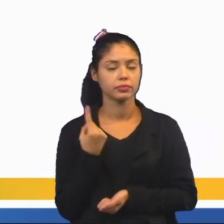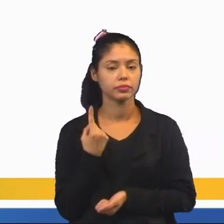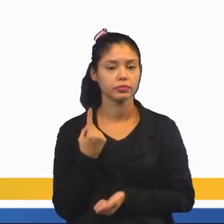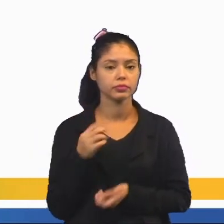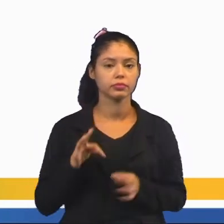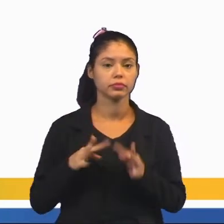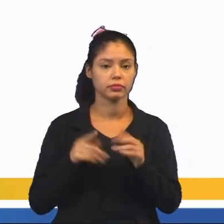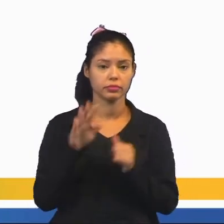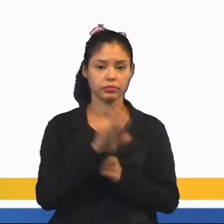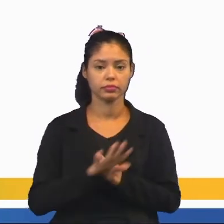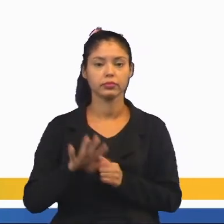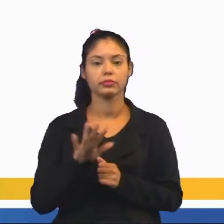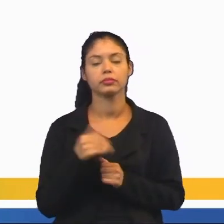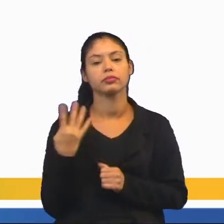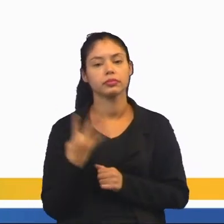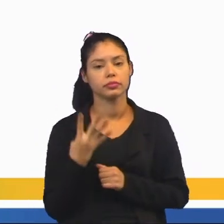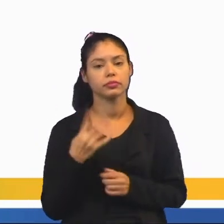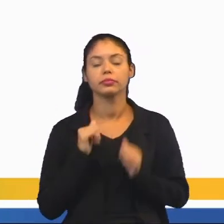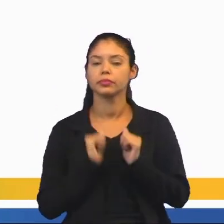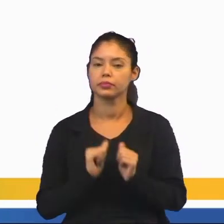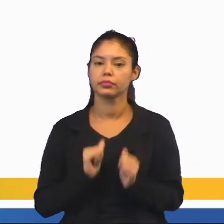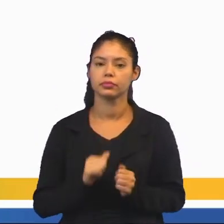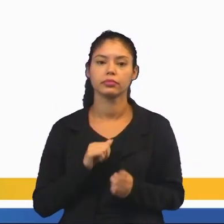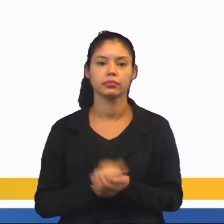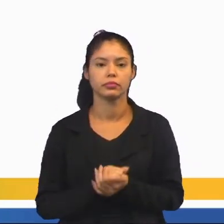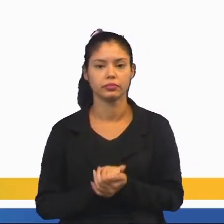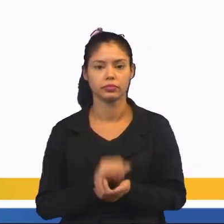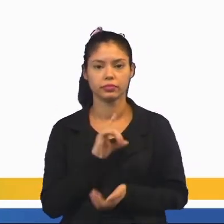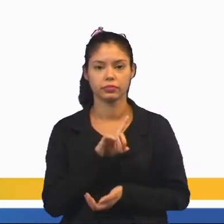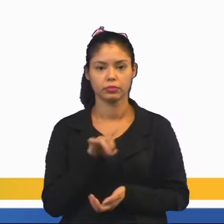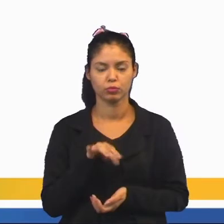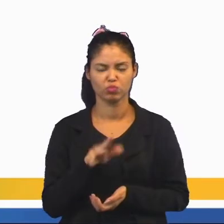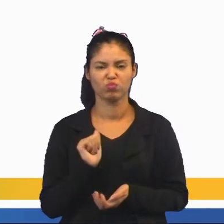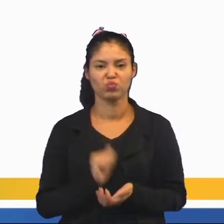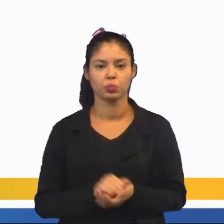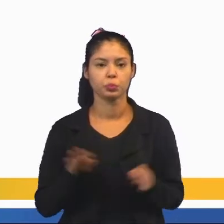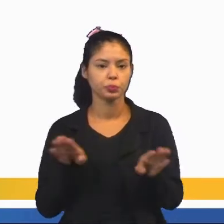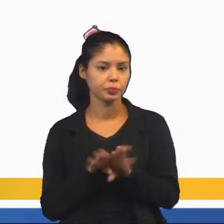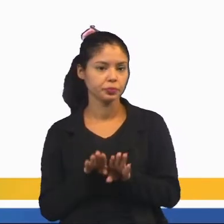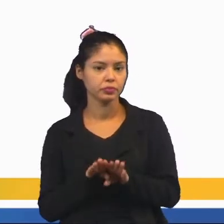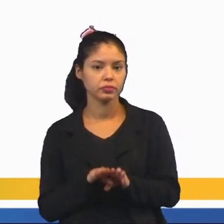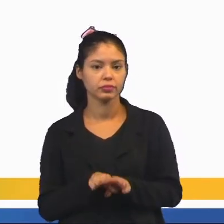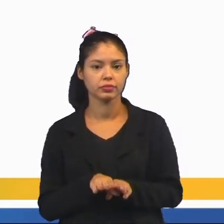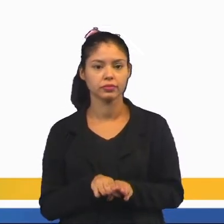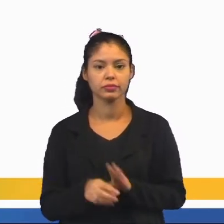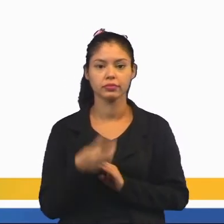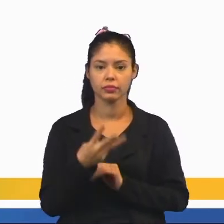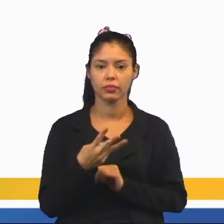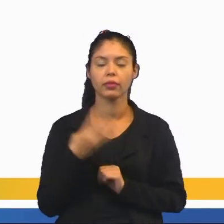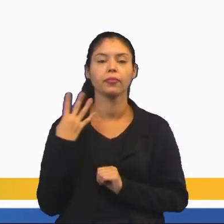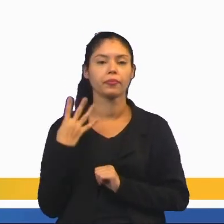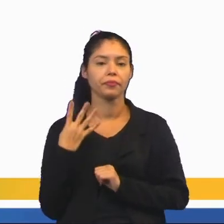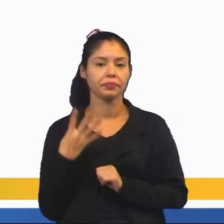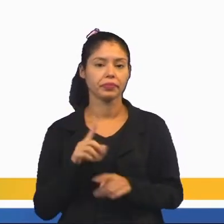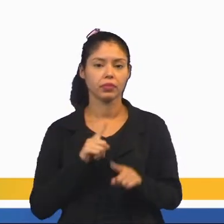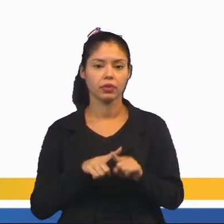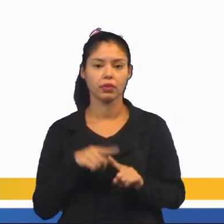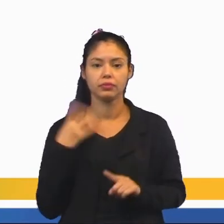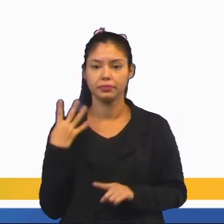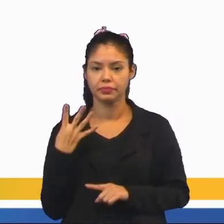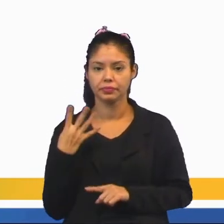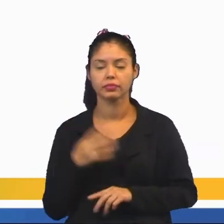primeira, todas as outras 4 podem ficar na posição de dezenas. Então, aqui eu já tenho 3 possibilidades